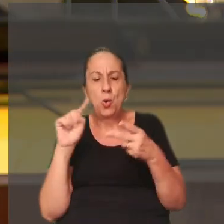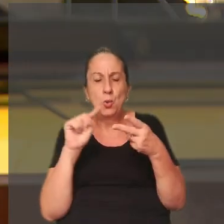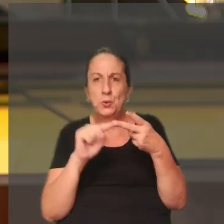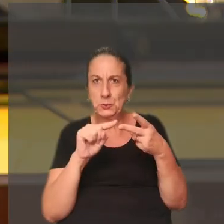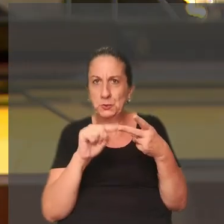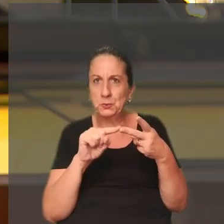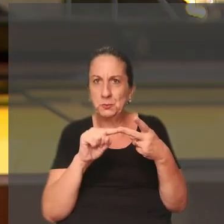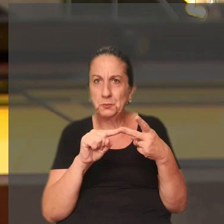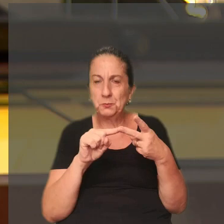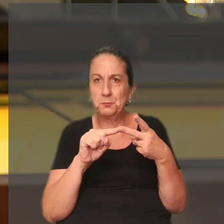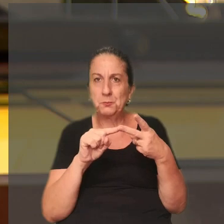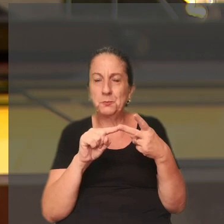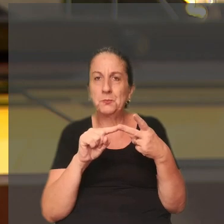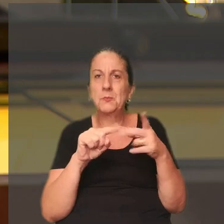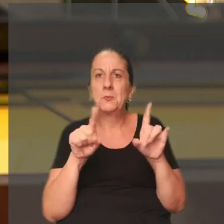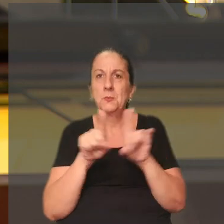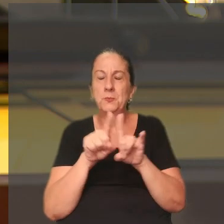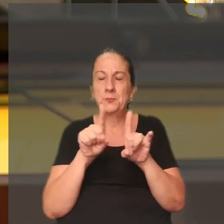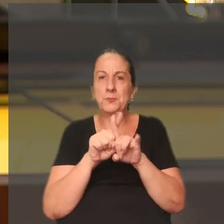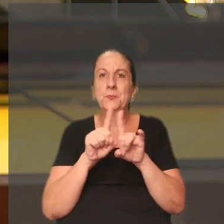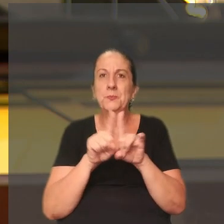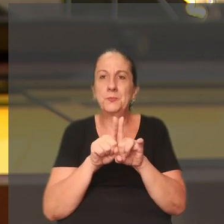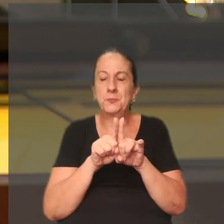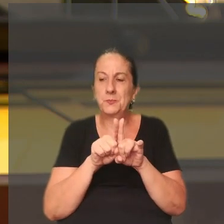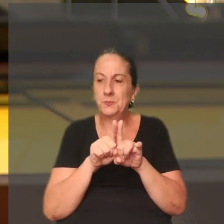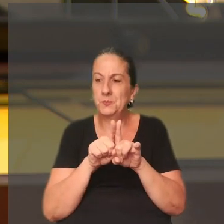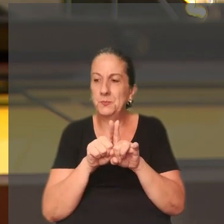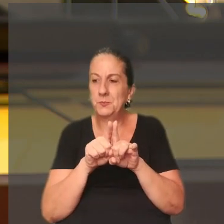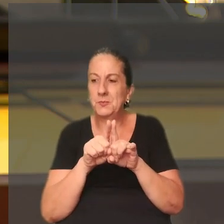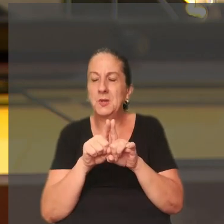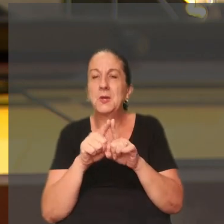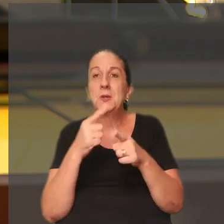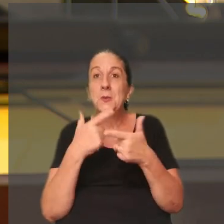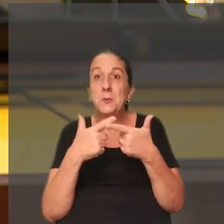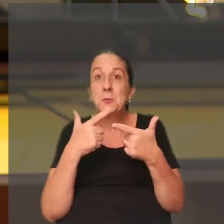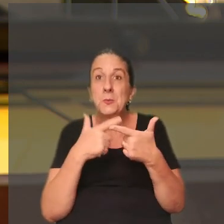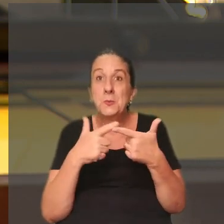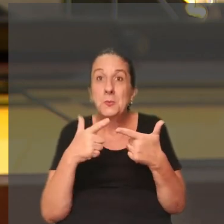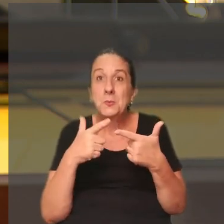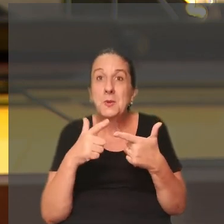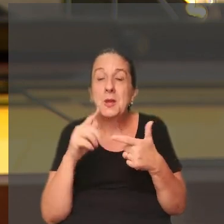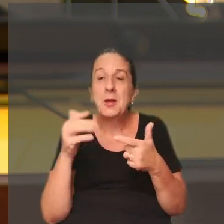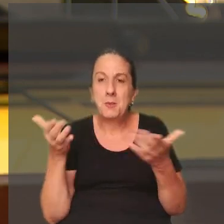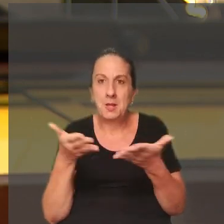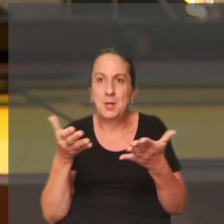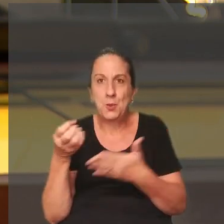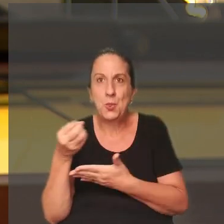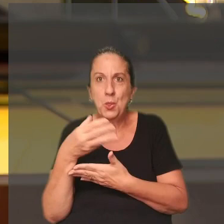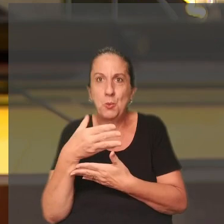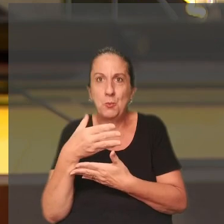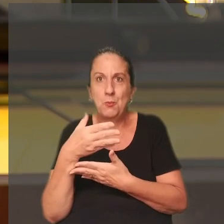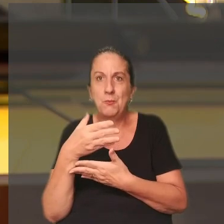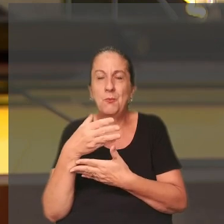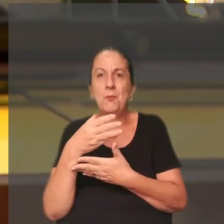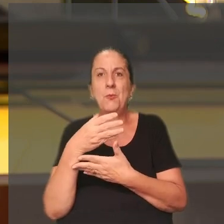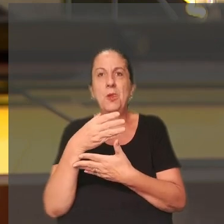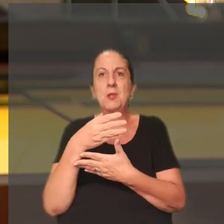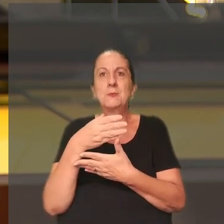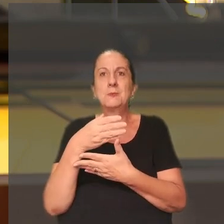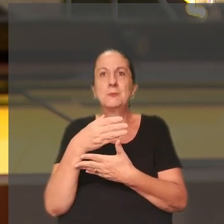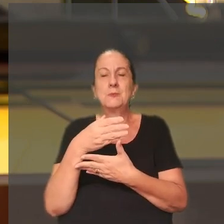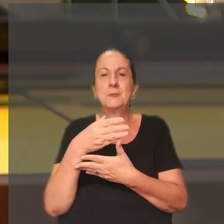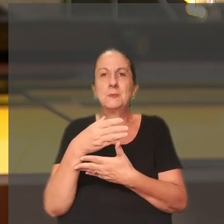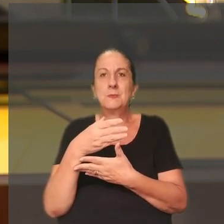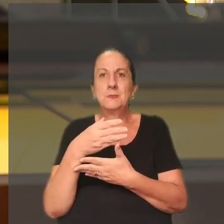outro que também foi um caso emblemático, esse já é mais recente,